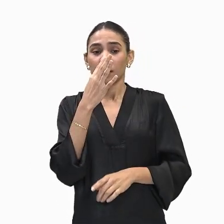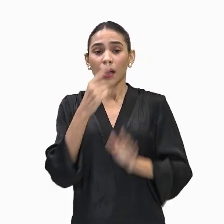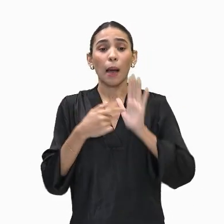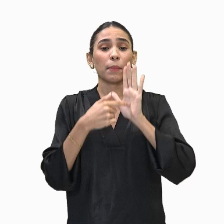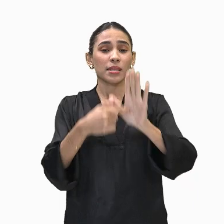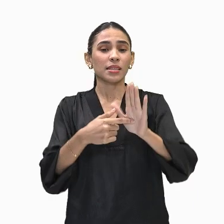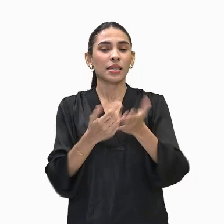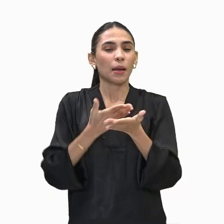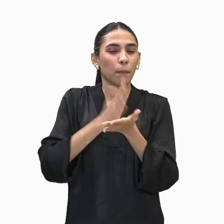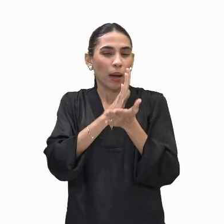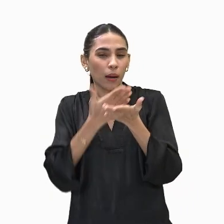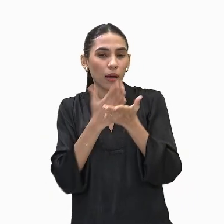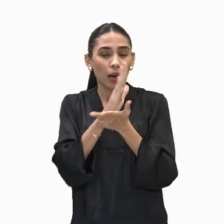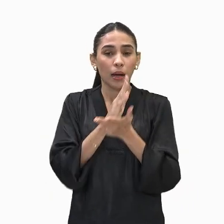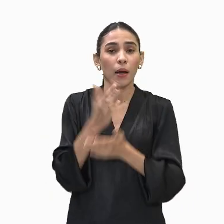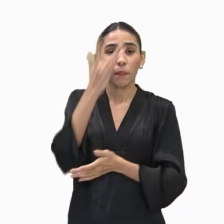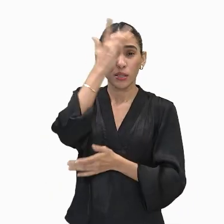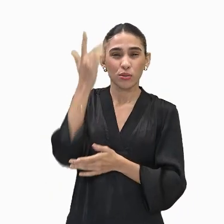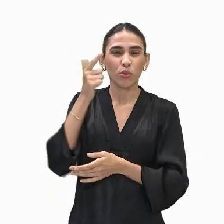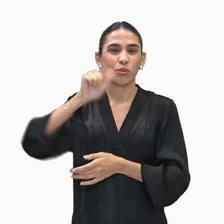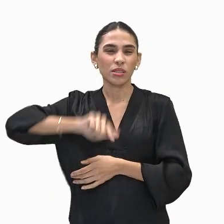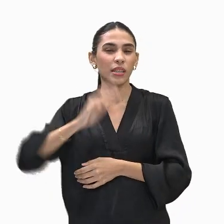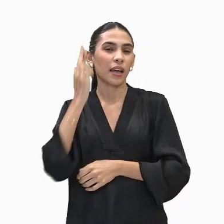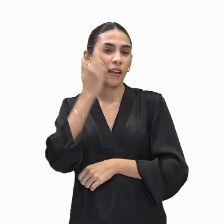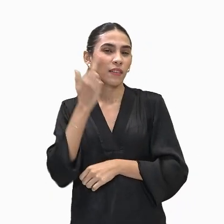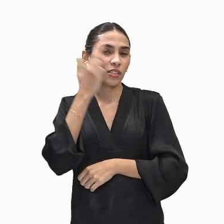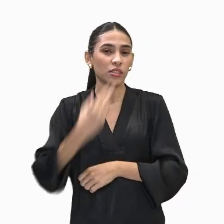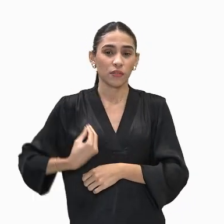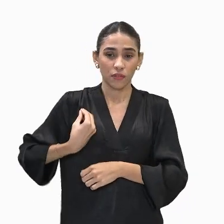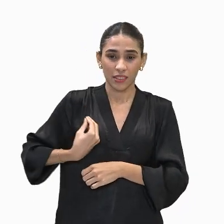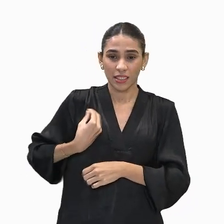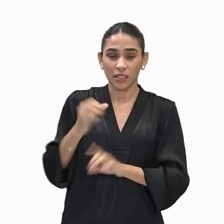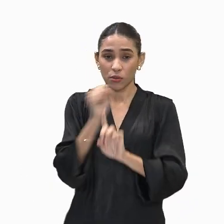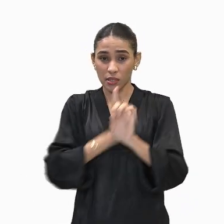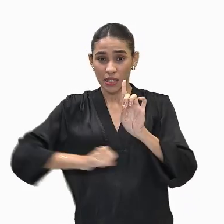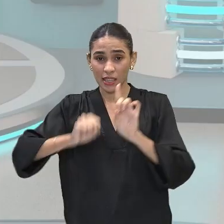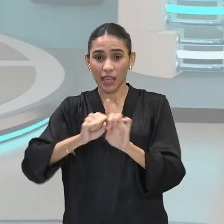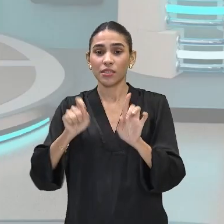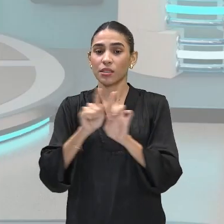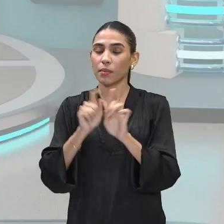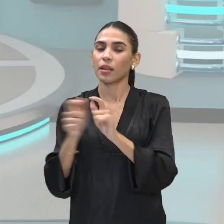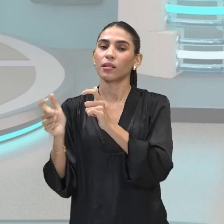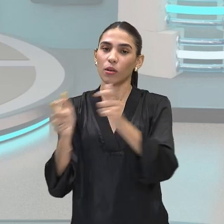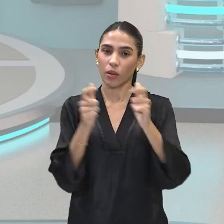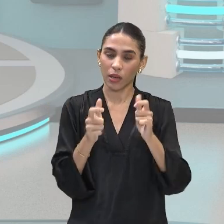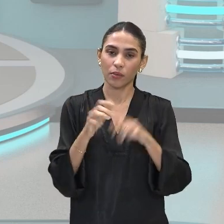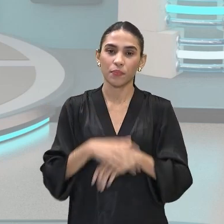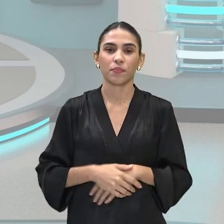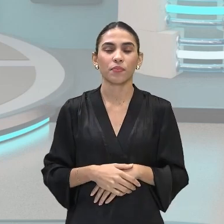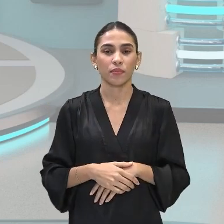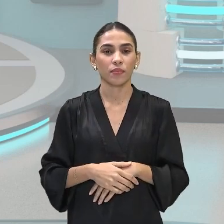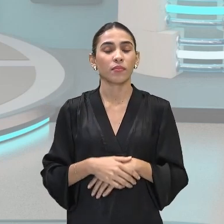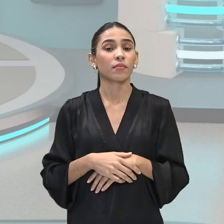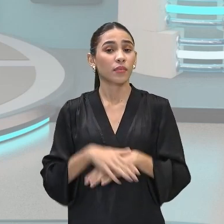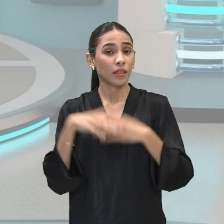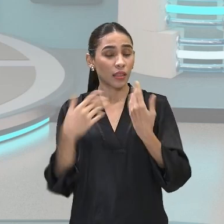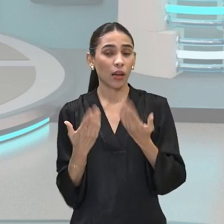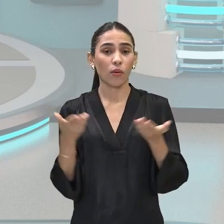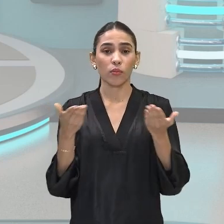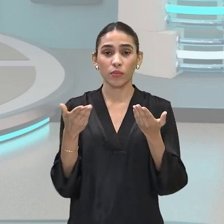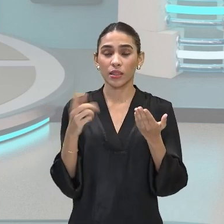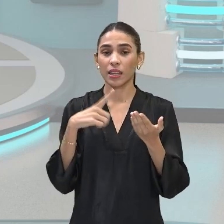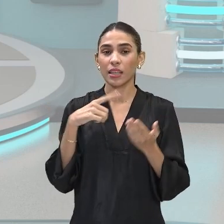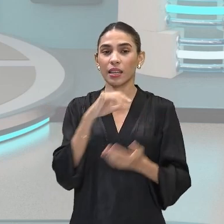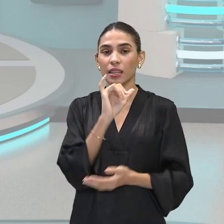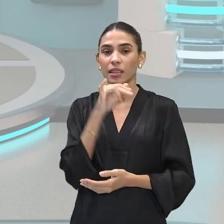pessoas reflitam sobre a vida, as sociedades e os ambientes. Então, a intervenção urbana já está aí no nome,